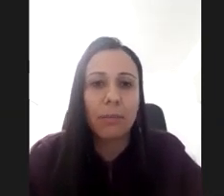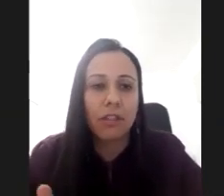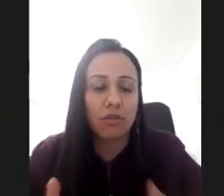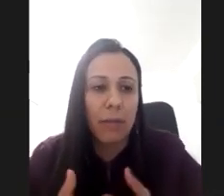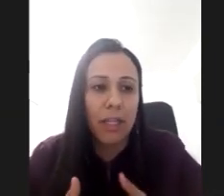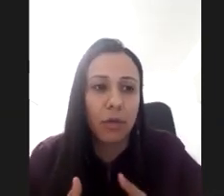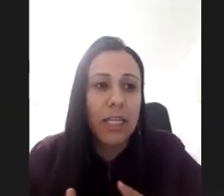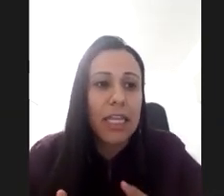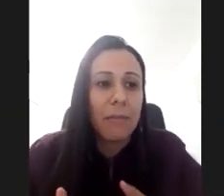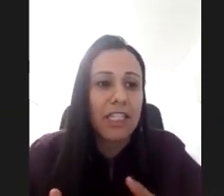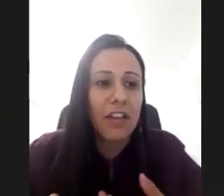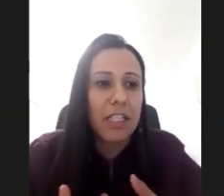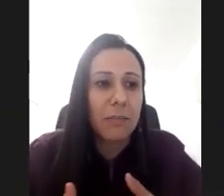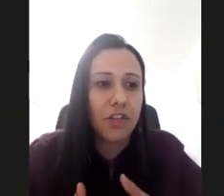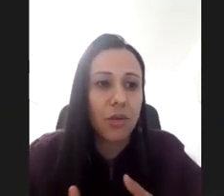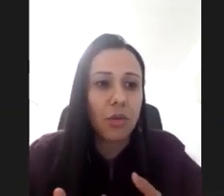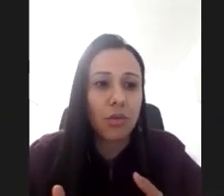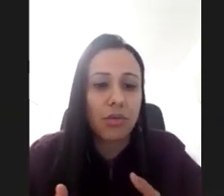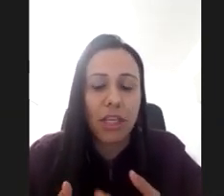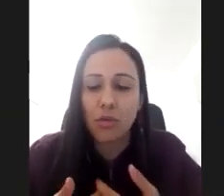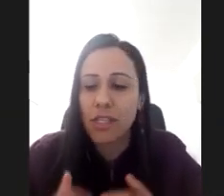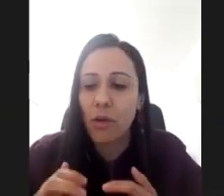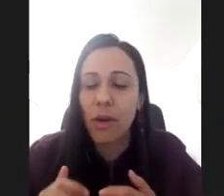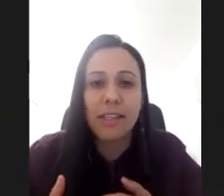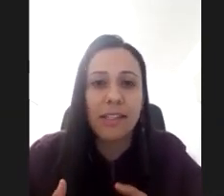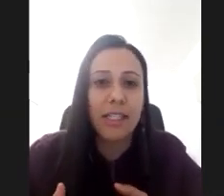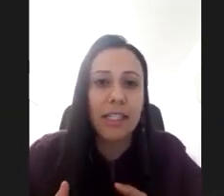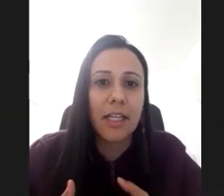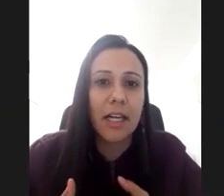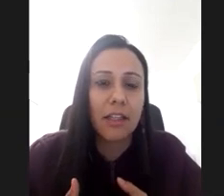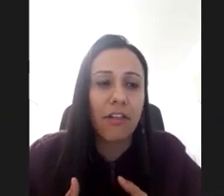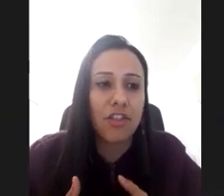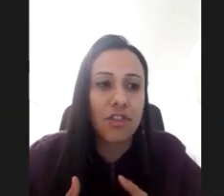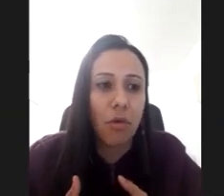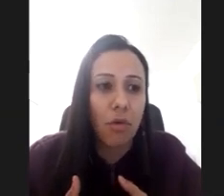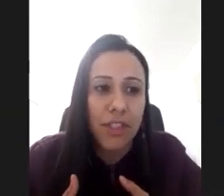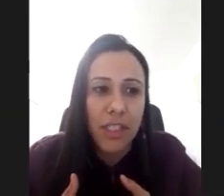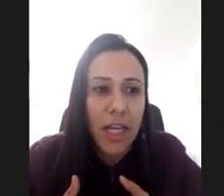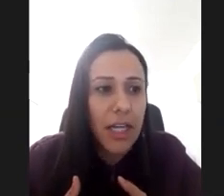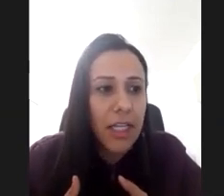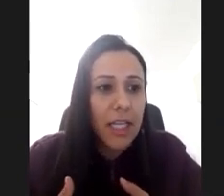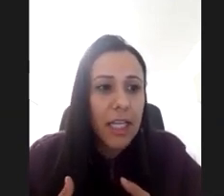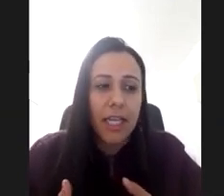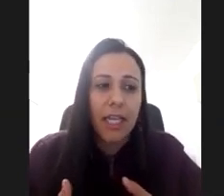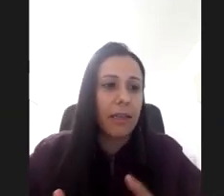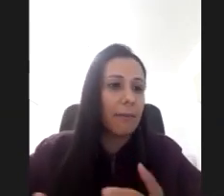do campo da saúde do trabalhador. Mas, infelizmente, as consequências aí, talvez a gente não consiga,